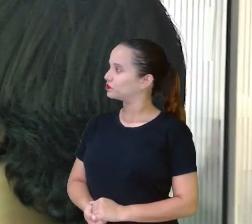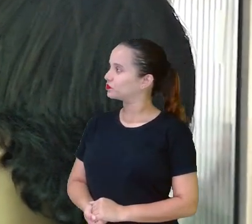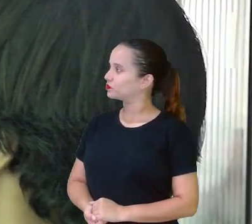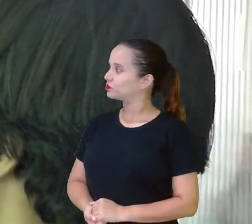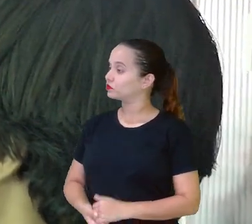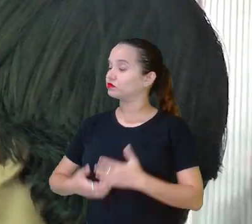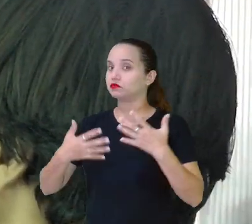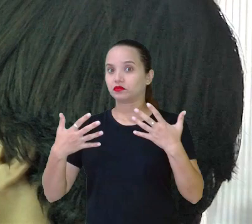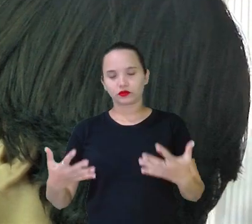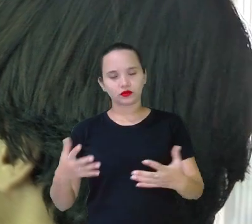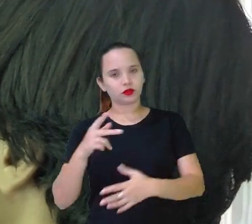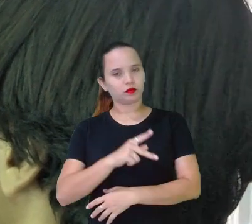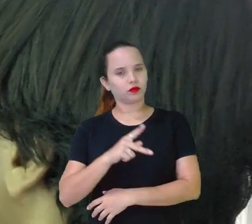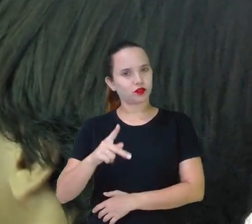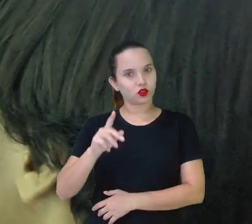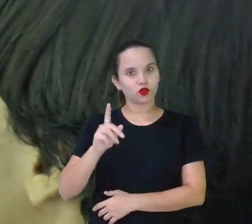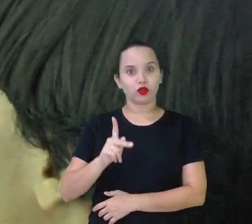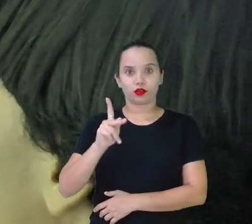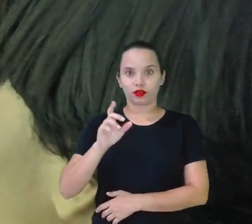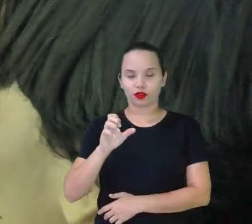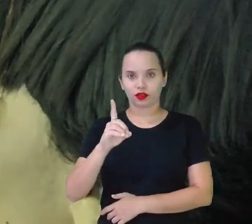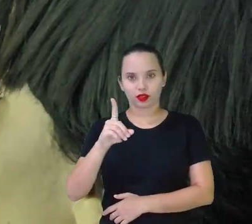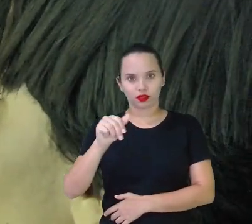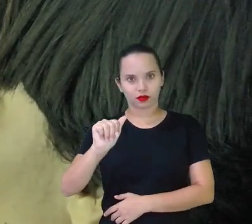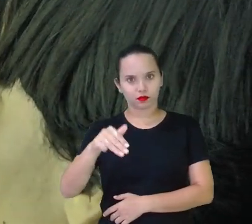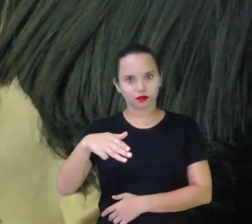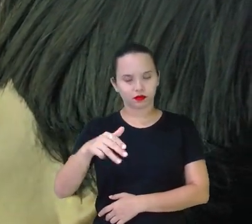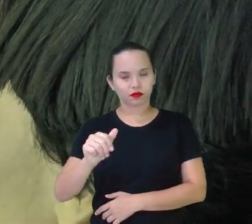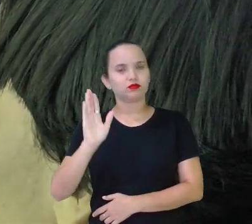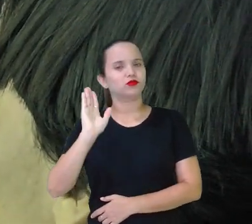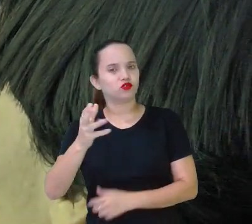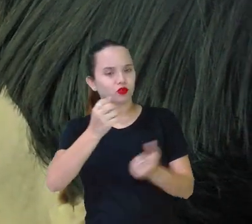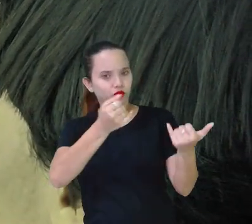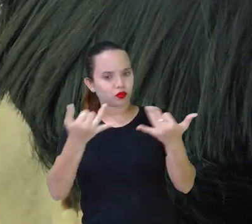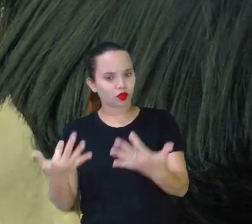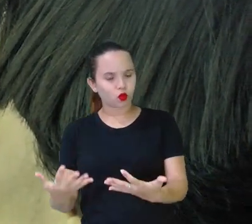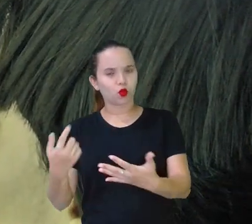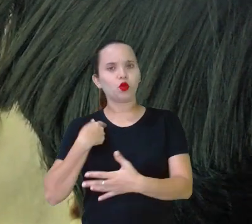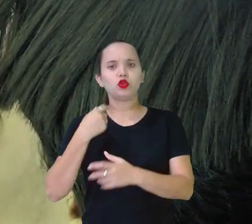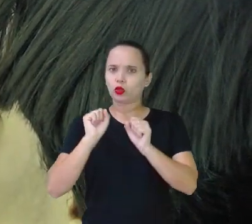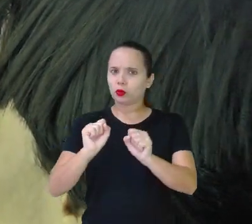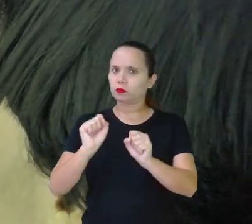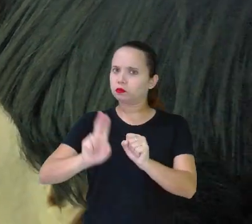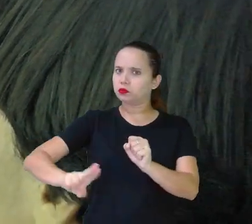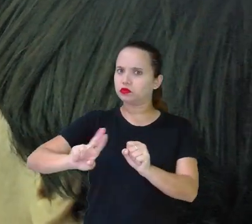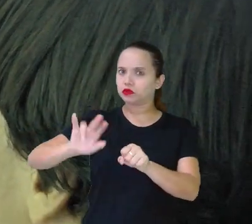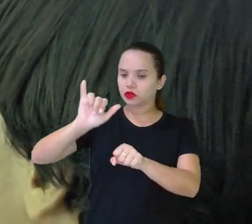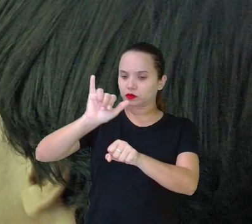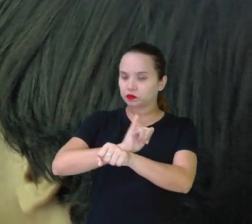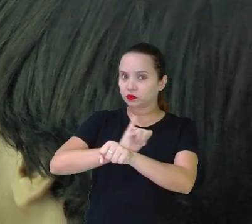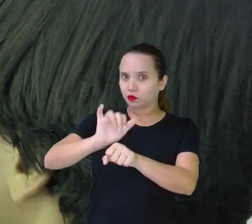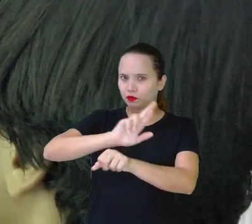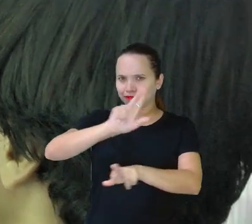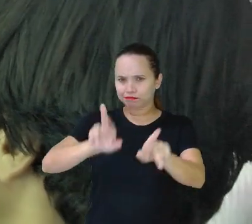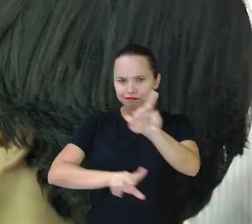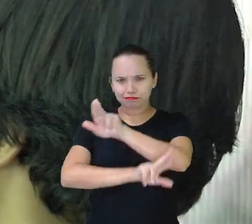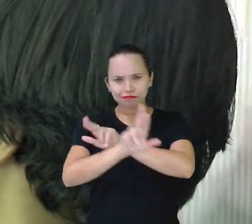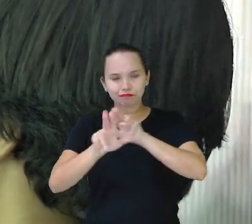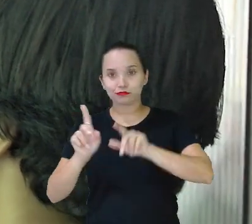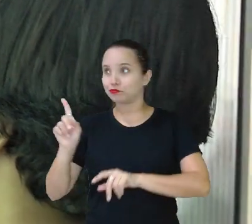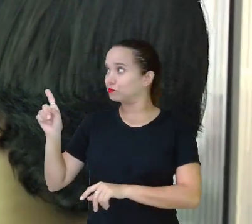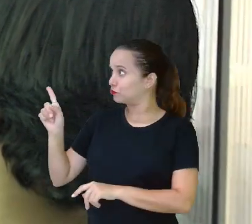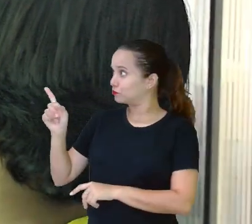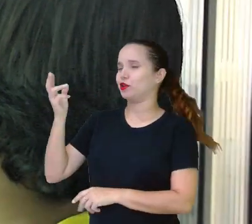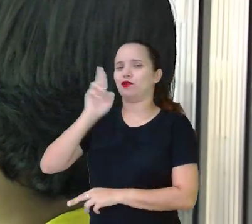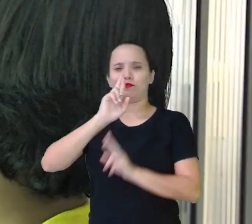Então, como a professora Kedima falou, né, minha gente? Nós podemos, na matemática, usar várias estratégias. O nosso amigo aqui respondeu de um